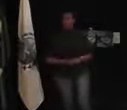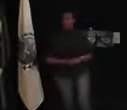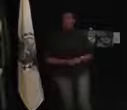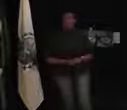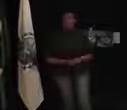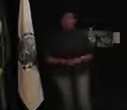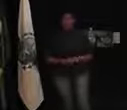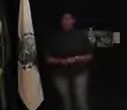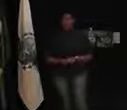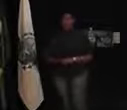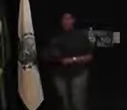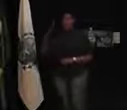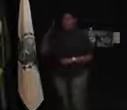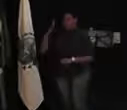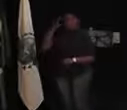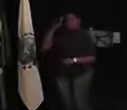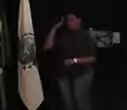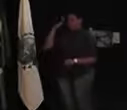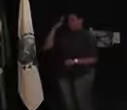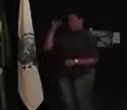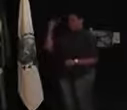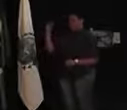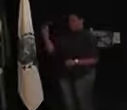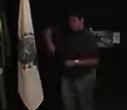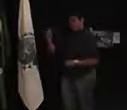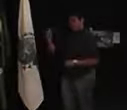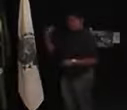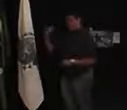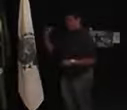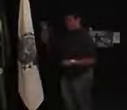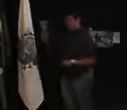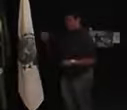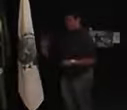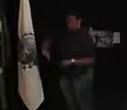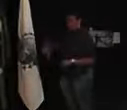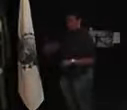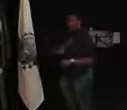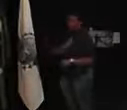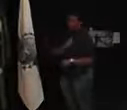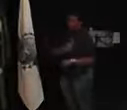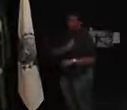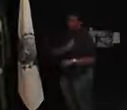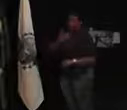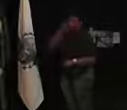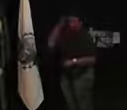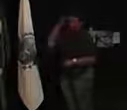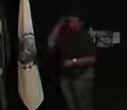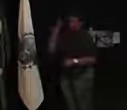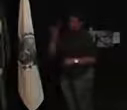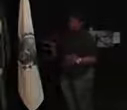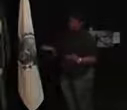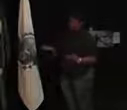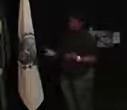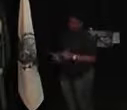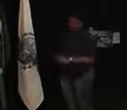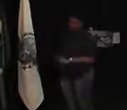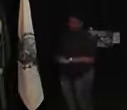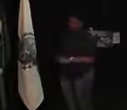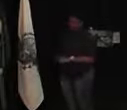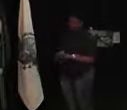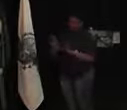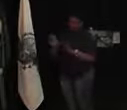o sucesso ou o fracasso escolar, o sucesso ou o fracasso na vida dessas pessoas. Então,